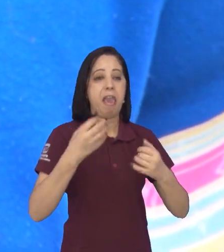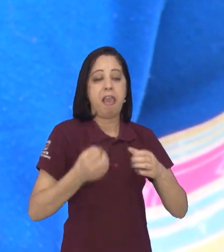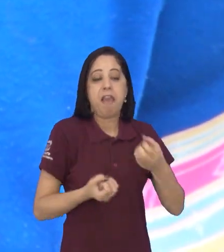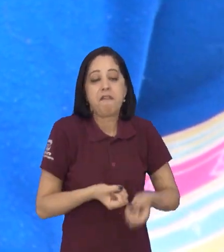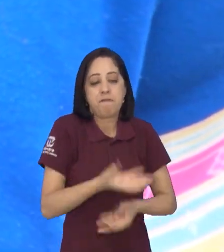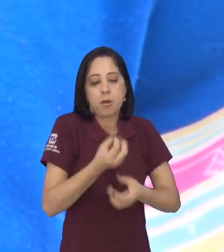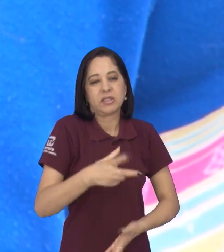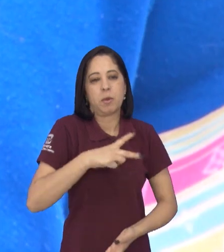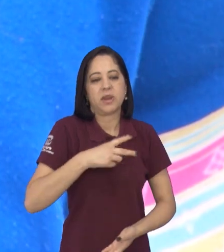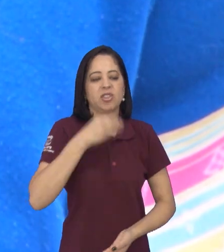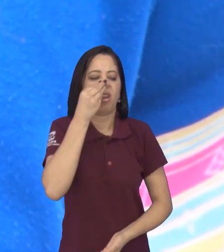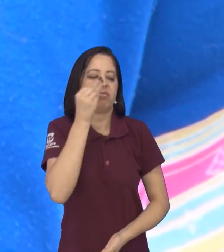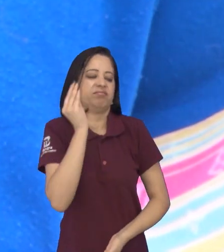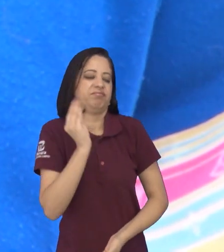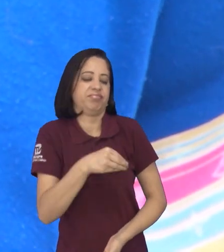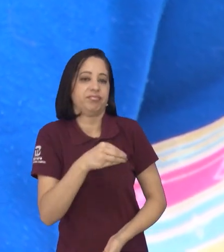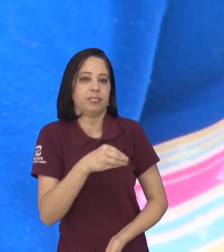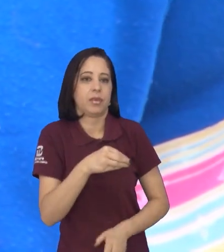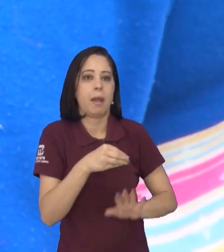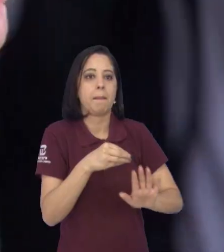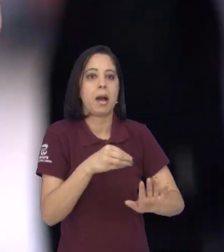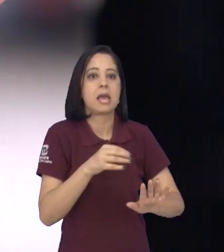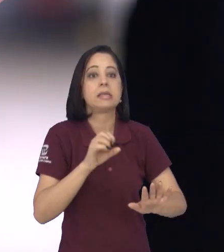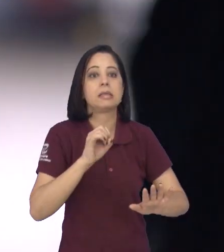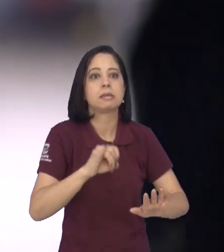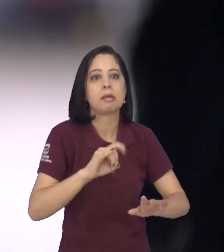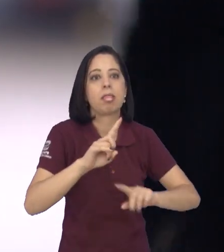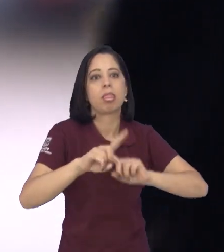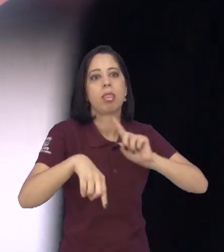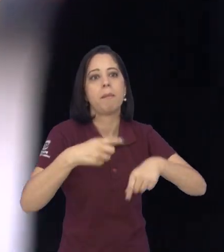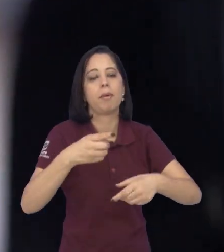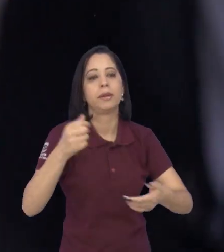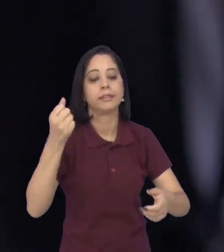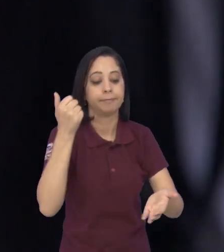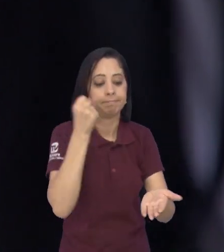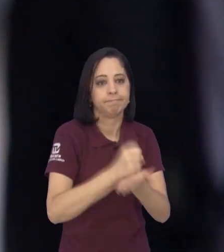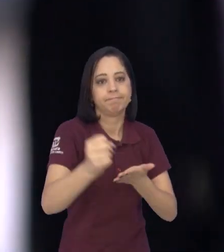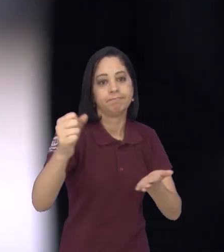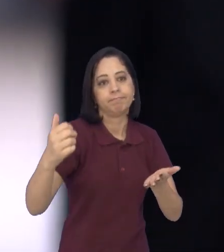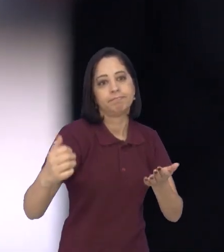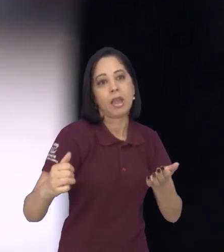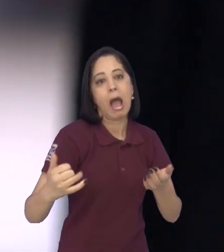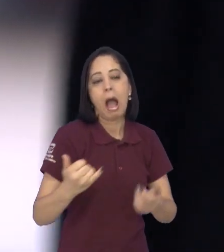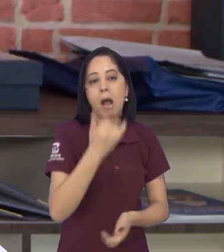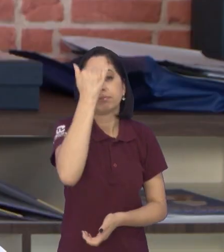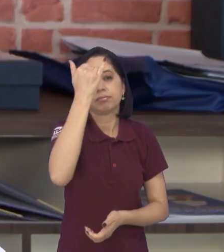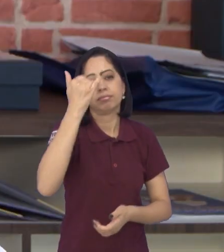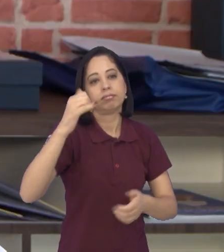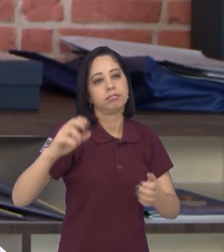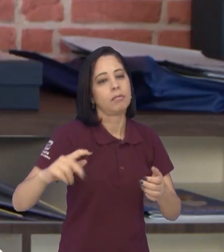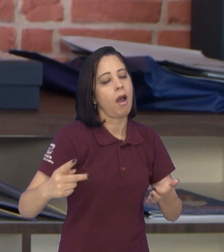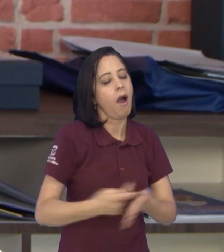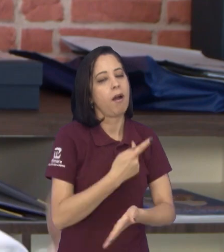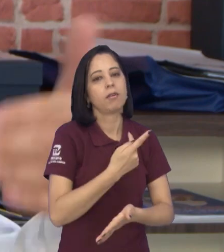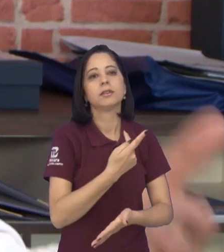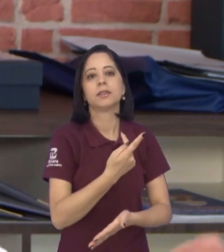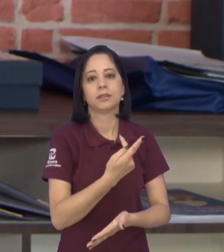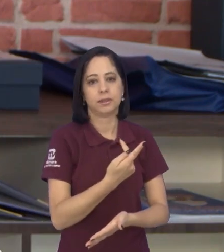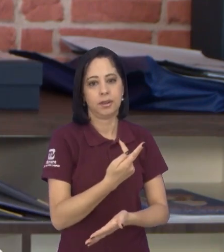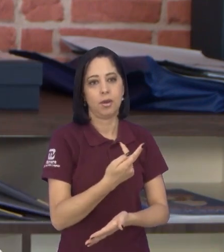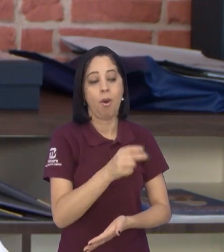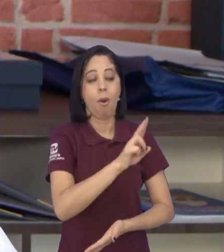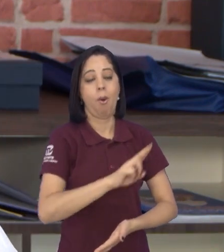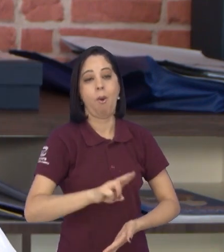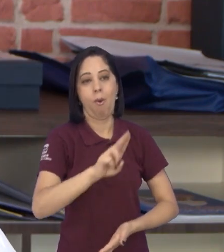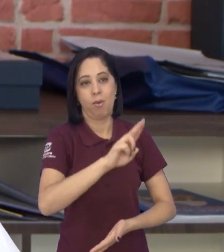acontece algo. Até a hora que alguém perde o seu dado, até a hora que alguém tem o seu dado vazado de alguma forma e alguém usa